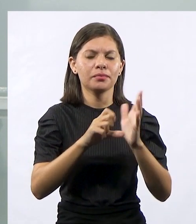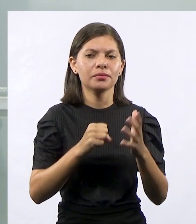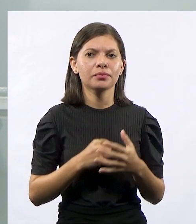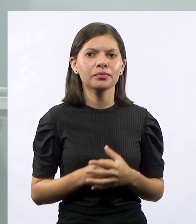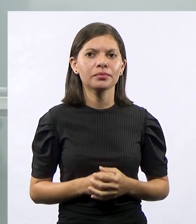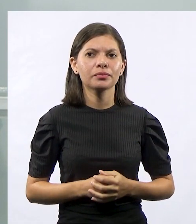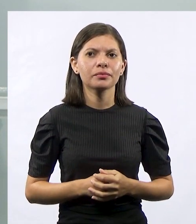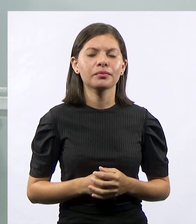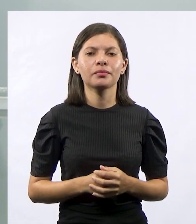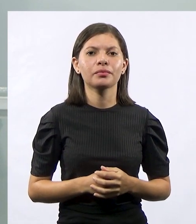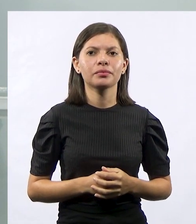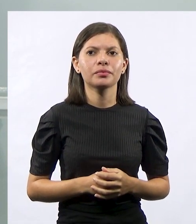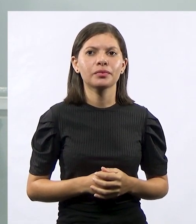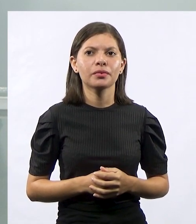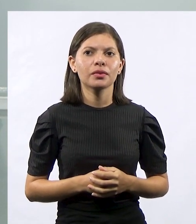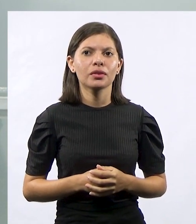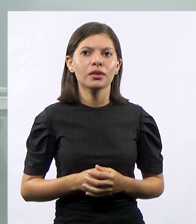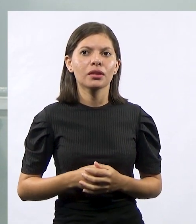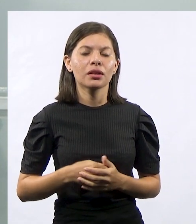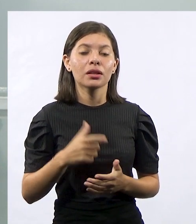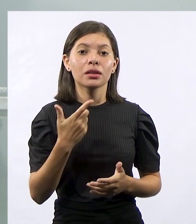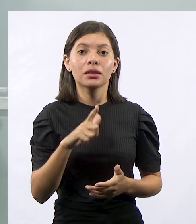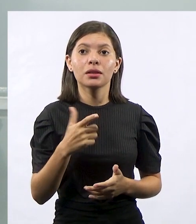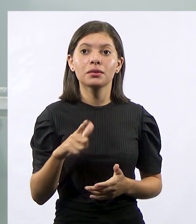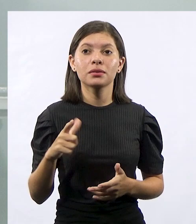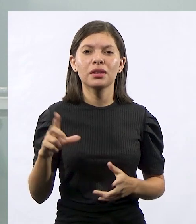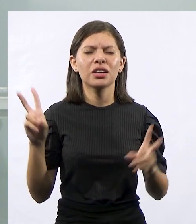não tem muito que... não temos